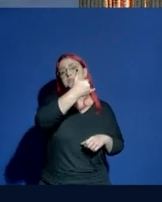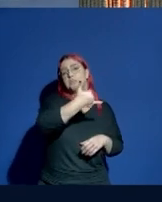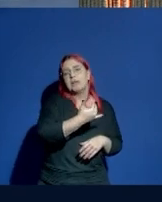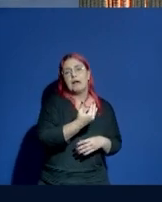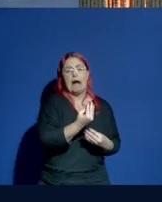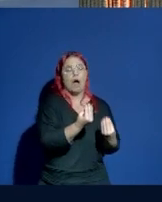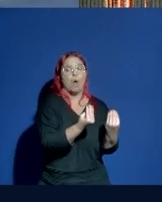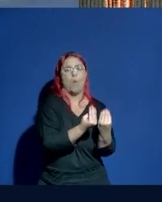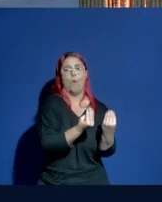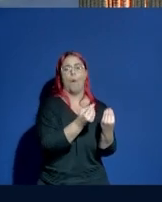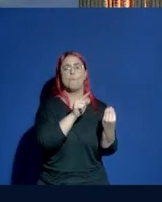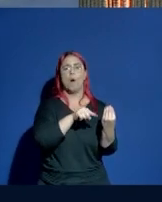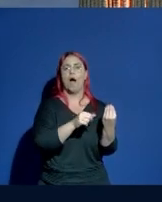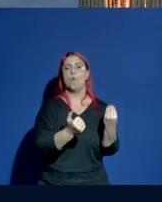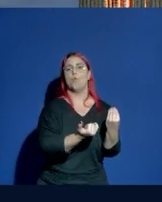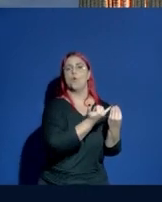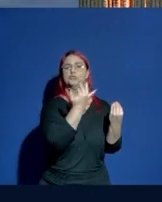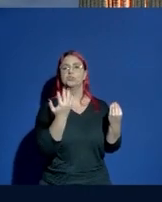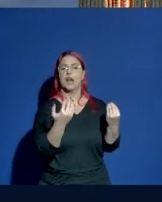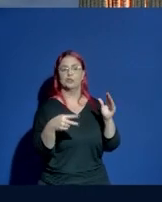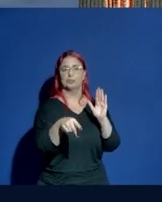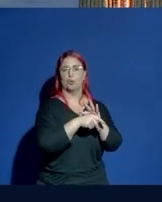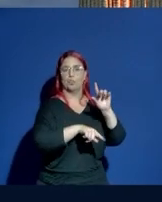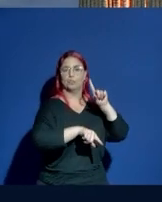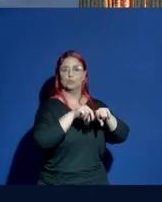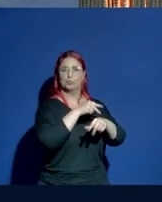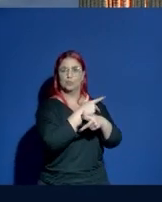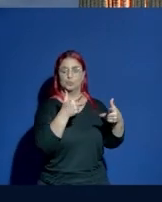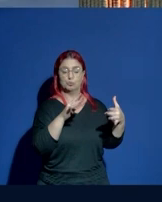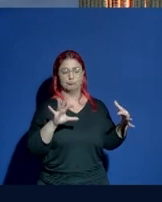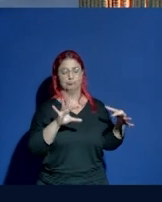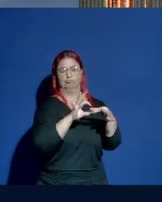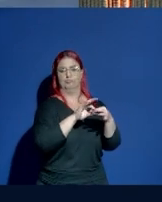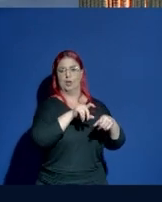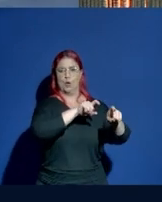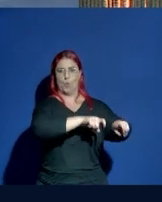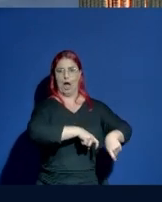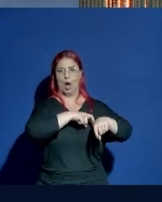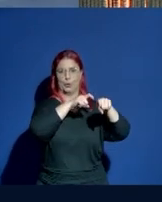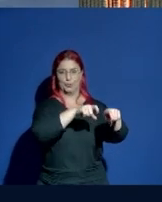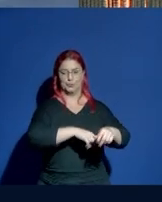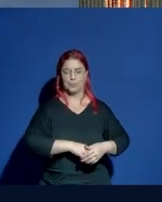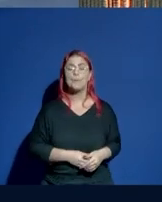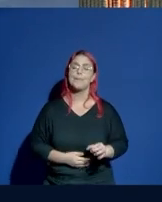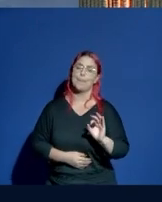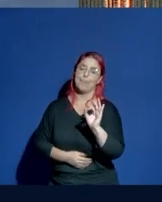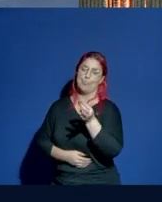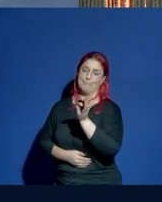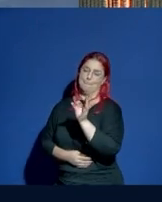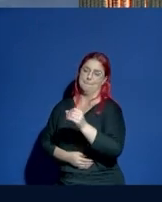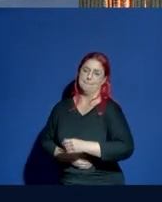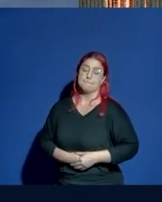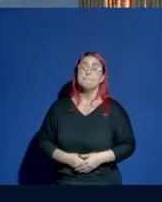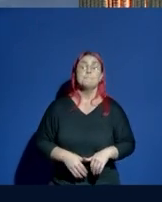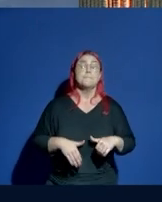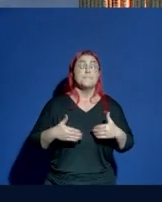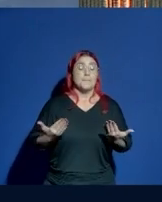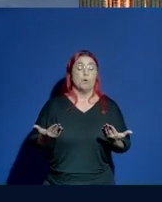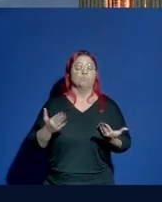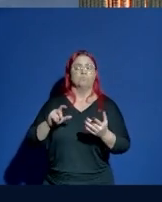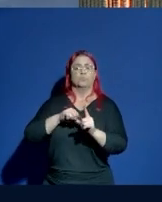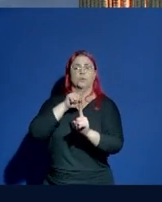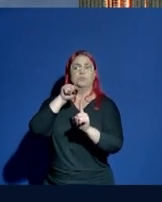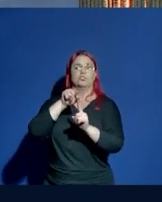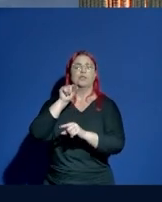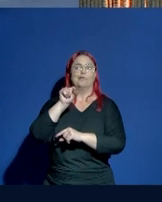como é que tá demanda para esse tipo de produto produto ligado ao Agro acho que já ajuda Sem dúvida nossa visão é